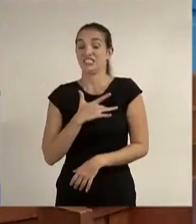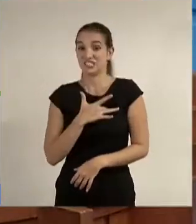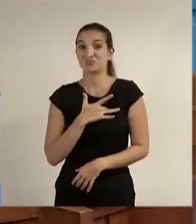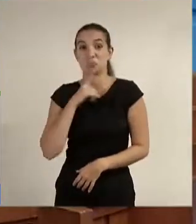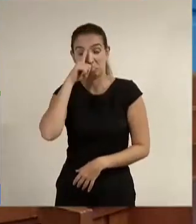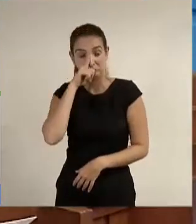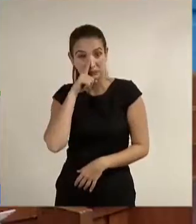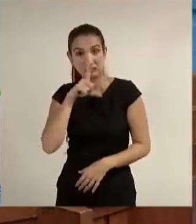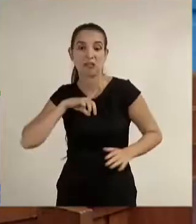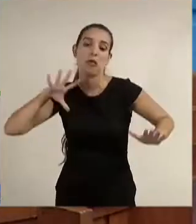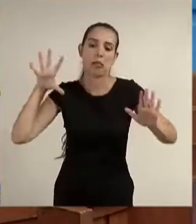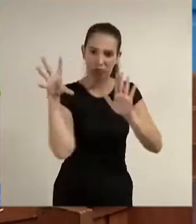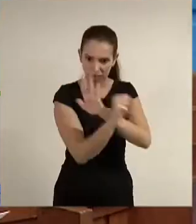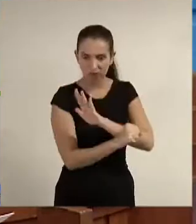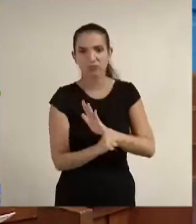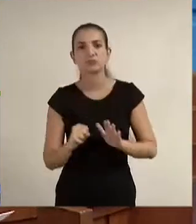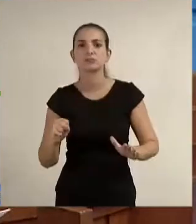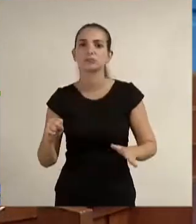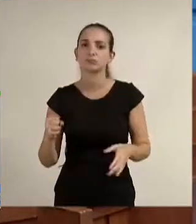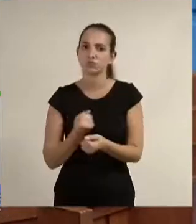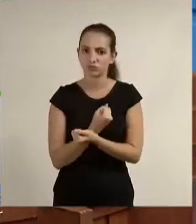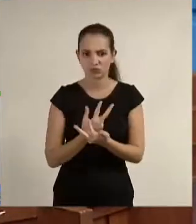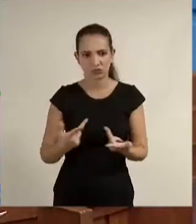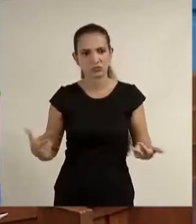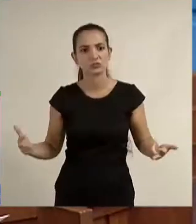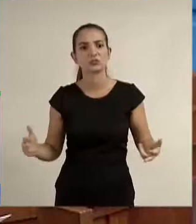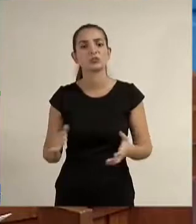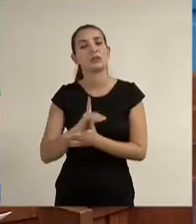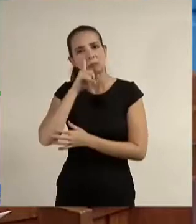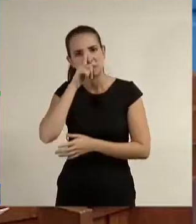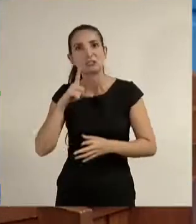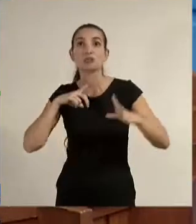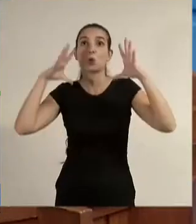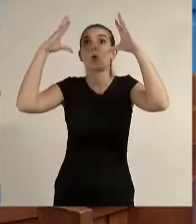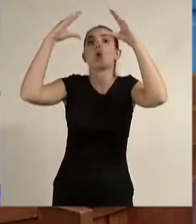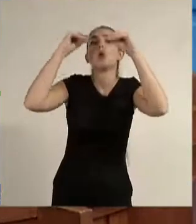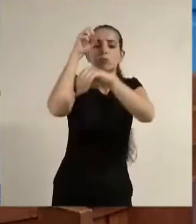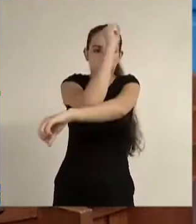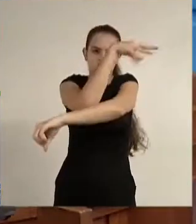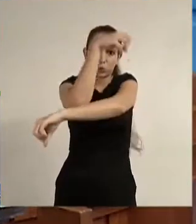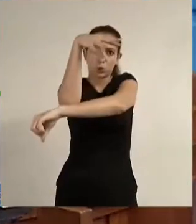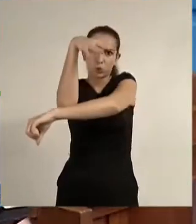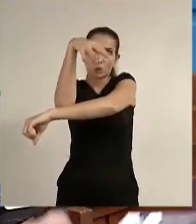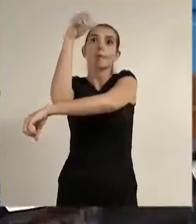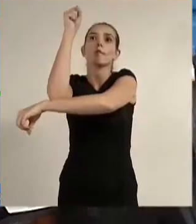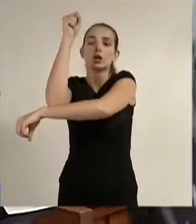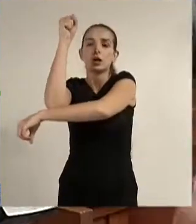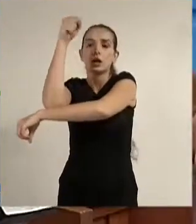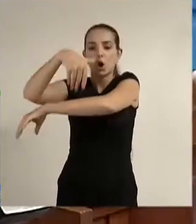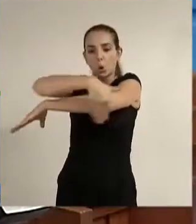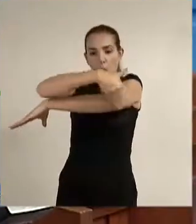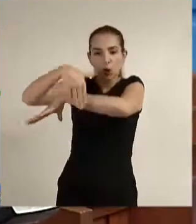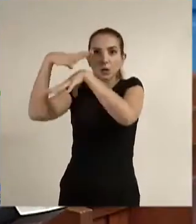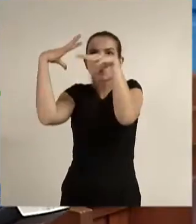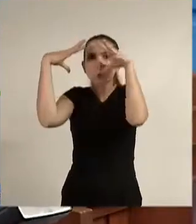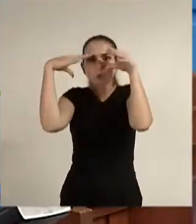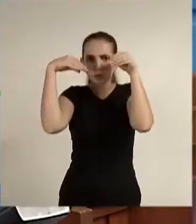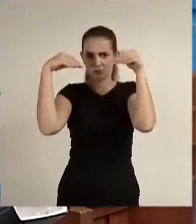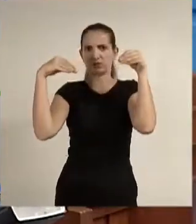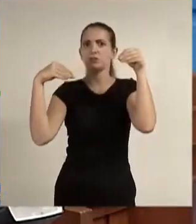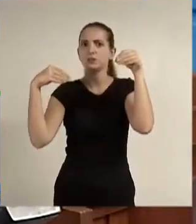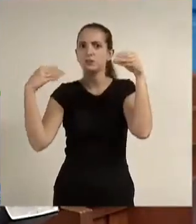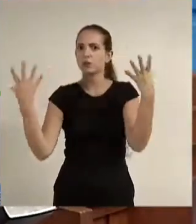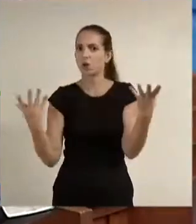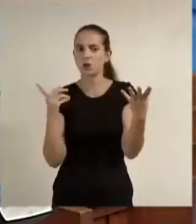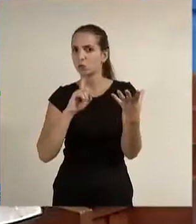vítimas dos bandidos que atuam na madrugada, na calada da noite, E as ruas escuras não é só uma questão